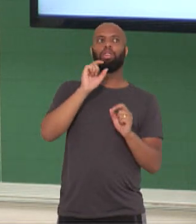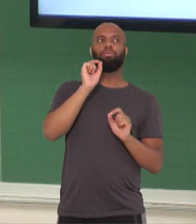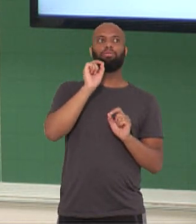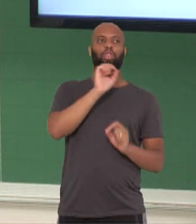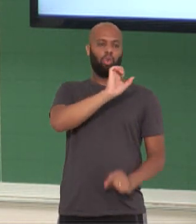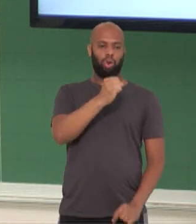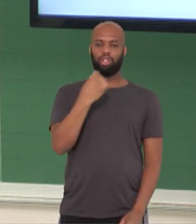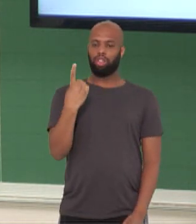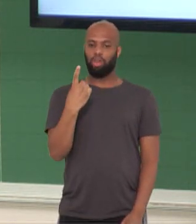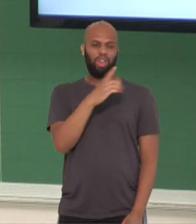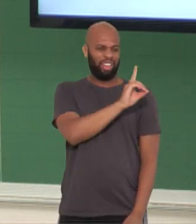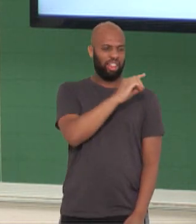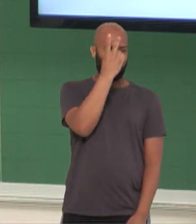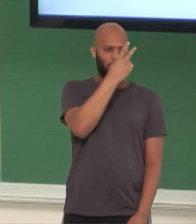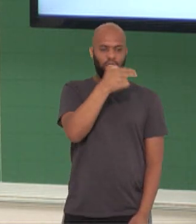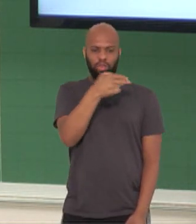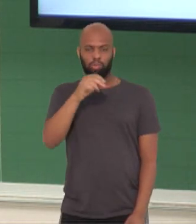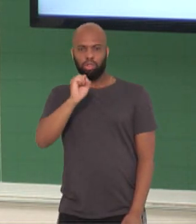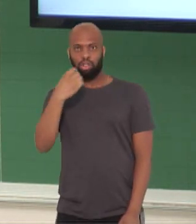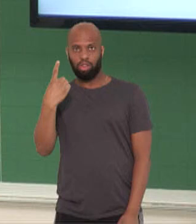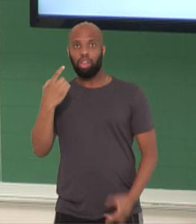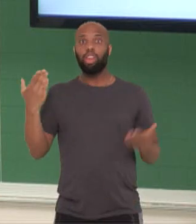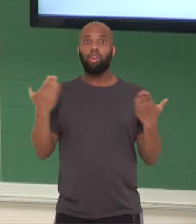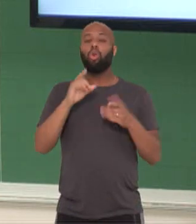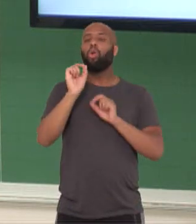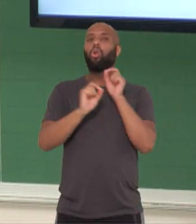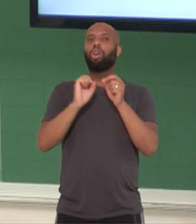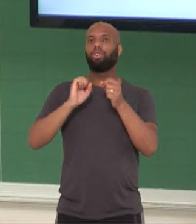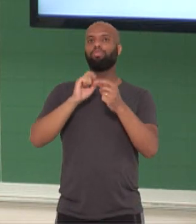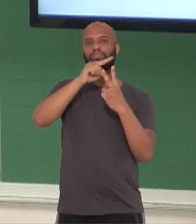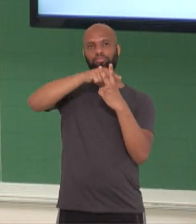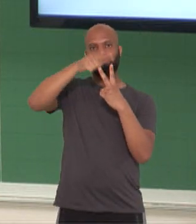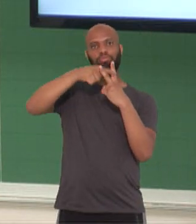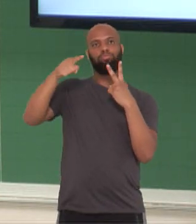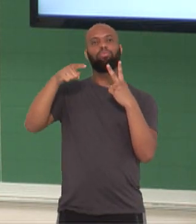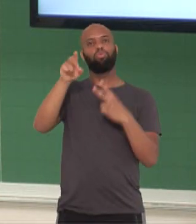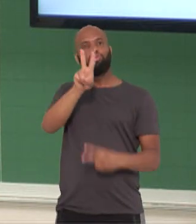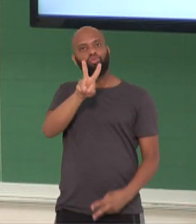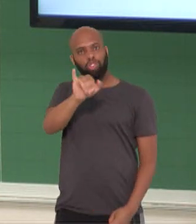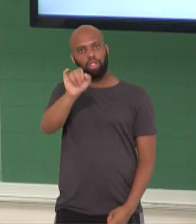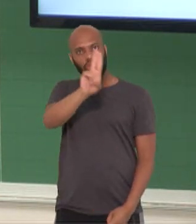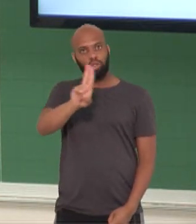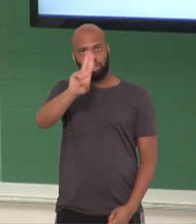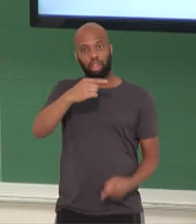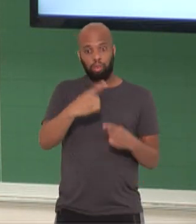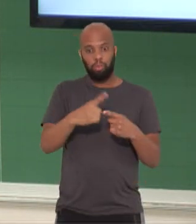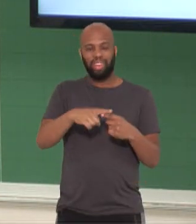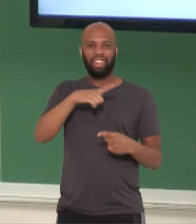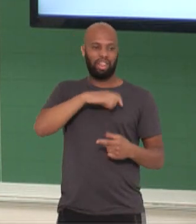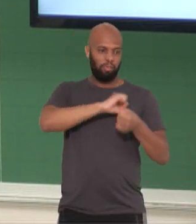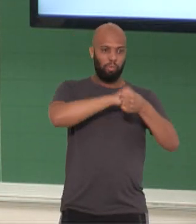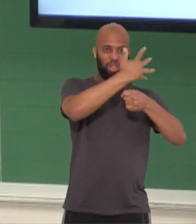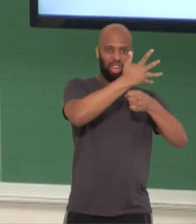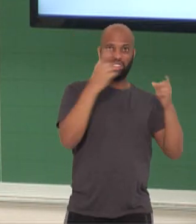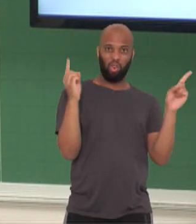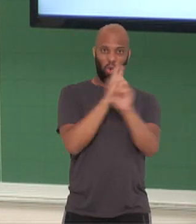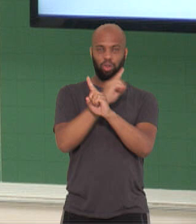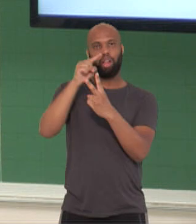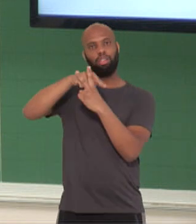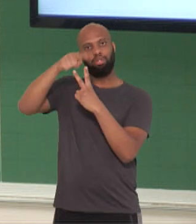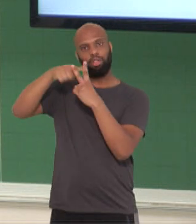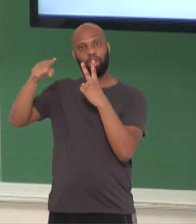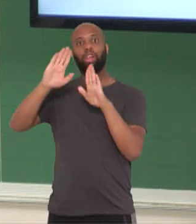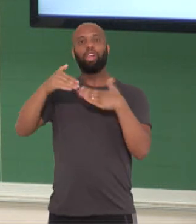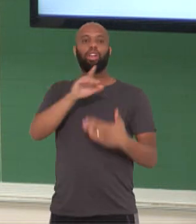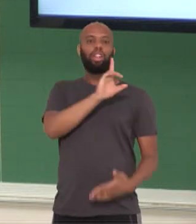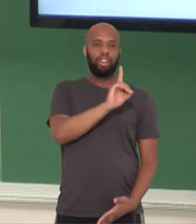81. Aplica a propriedade inversa do elevado ao quadrado, que é a raiz quadrada. Então, ficou distância igual a raiz quadrada de 81, que